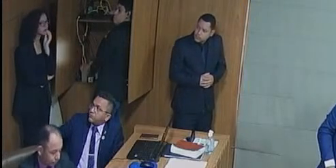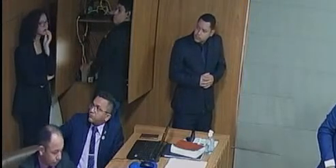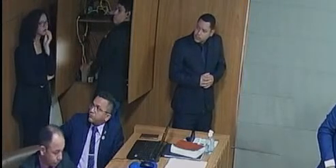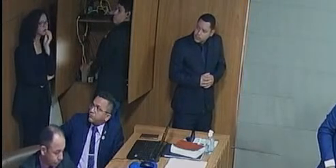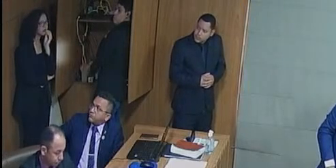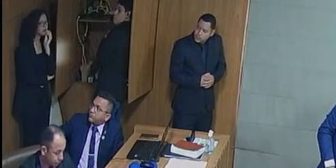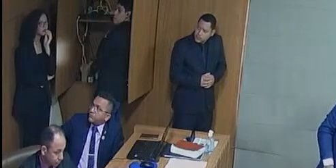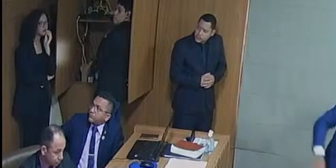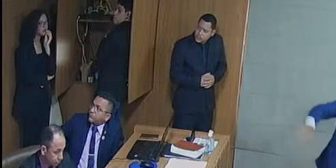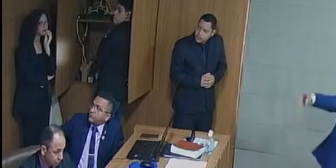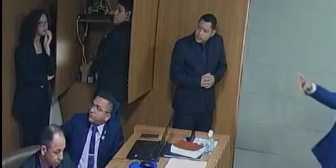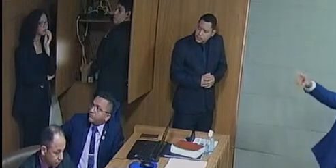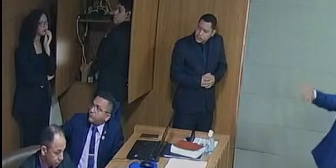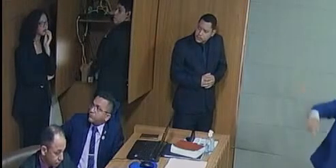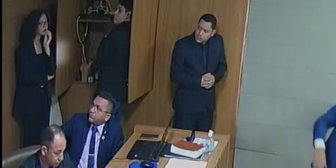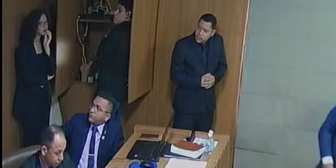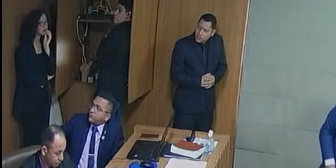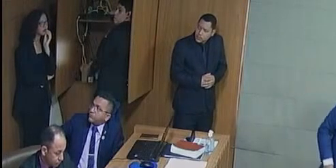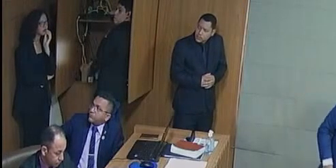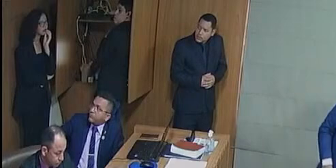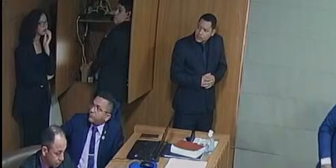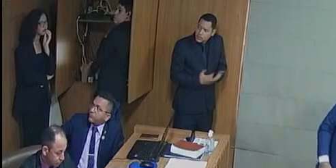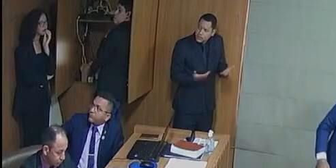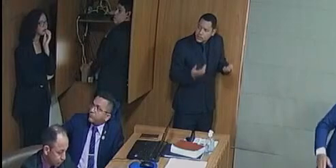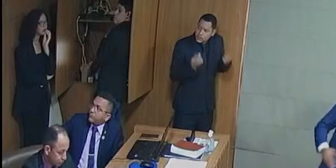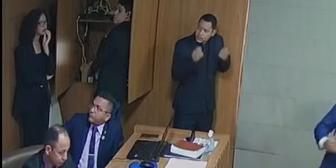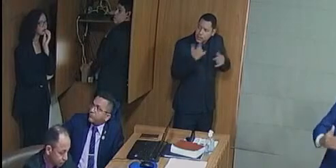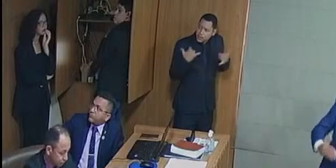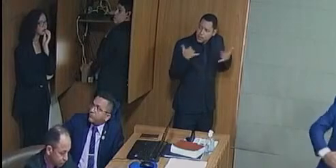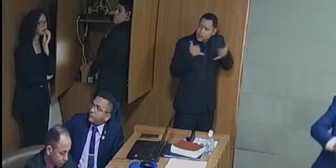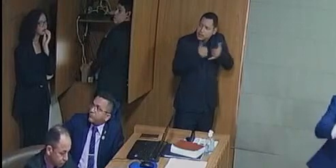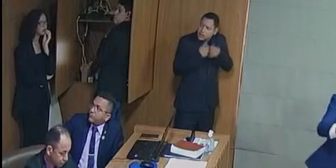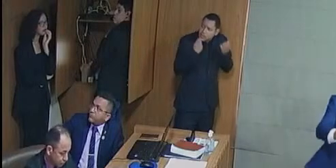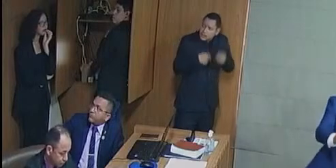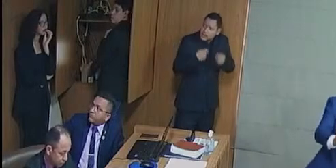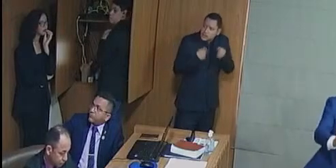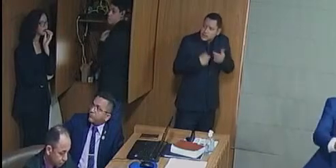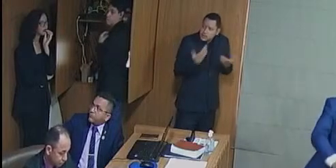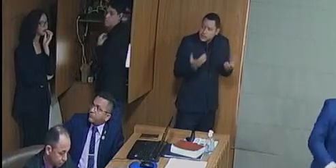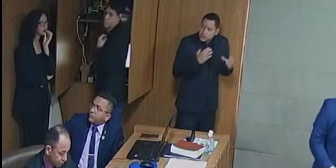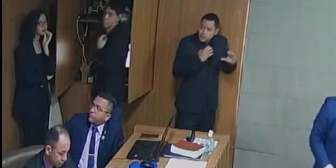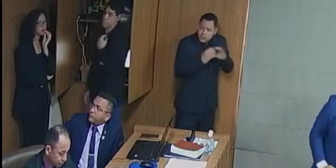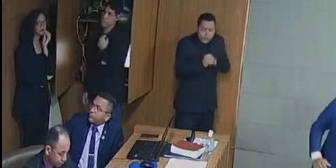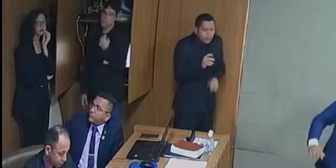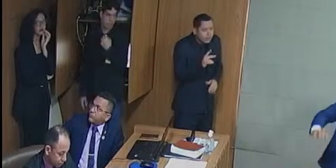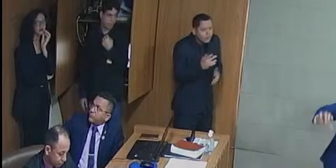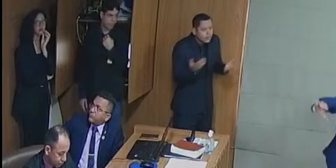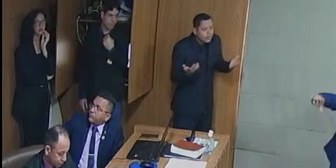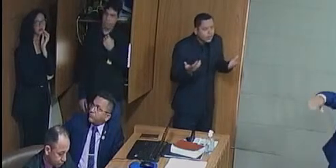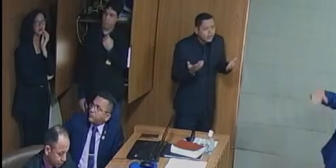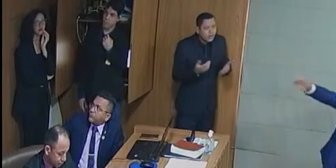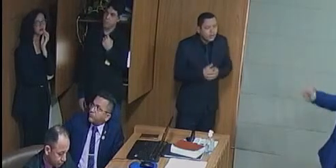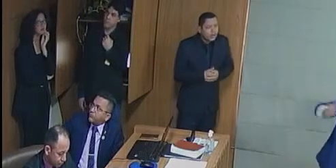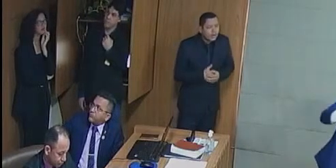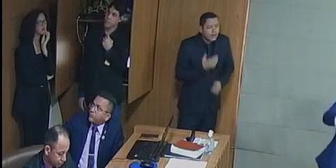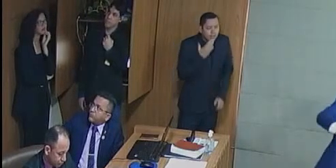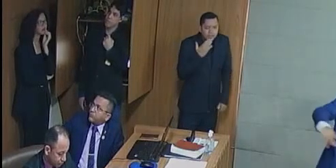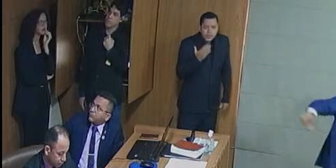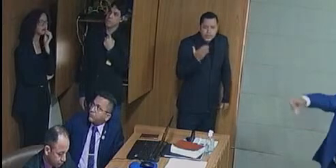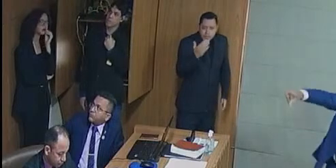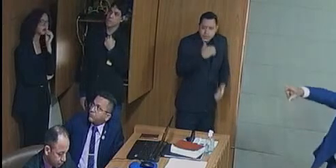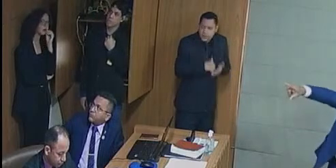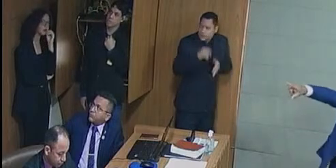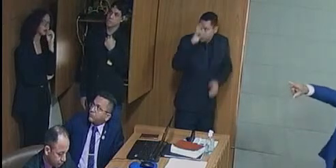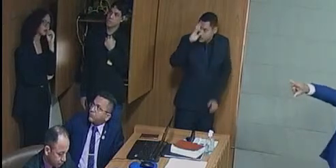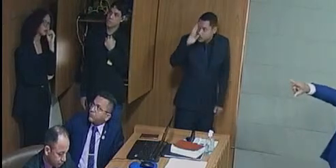vadores custa muito me ligar por favor ele ligava insistentemente para minha chefe de gabinete e para mim foi o momento que eu pedi PR minha chefe de